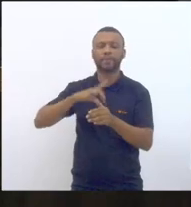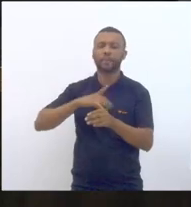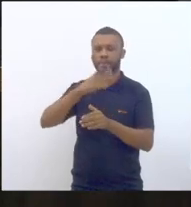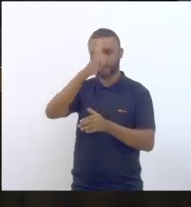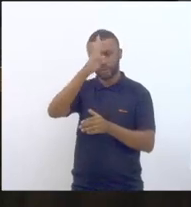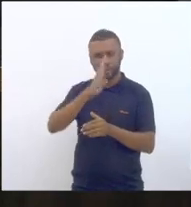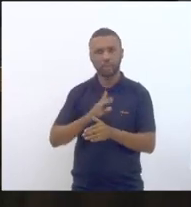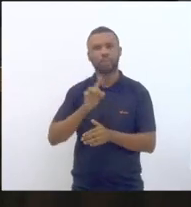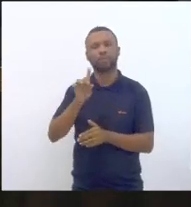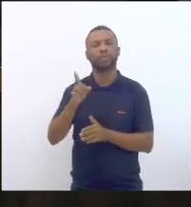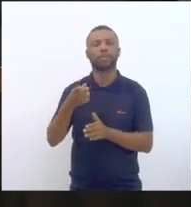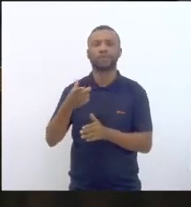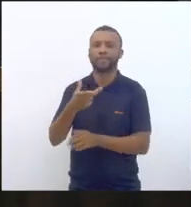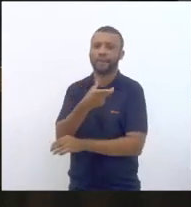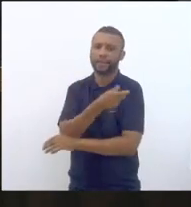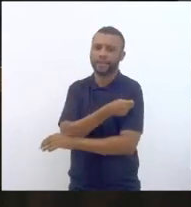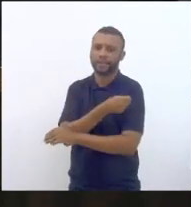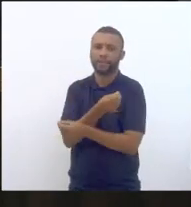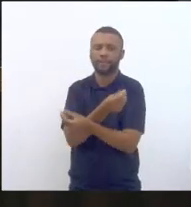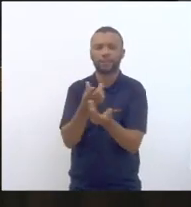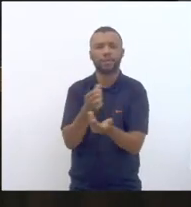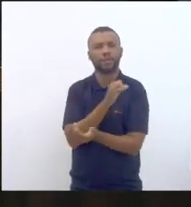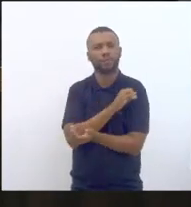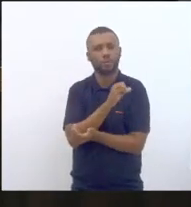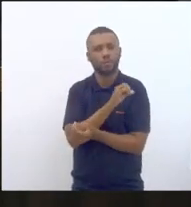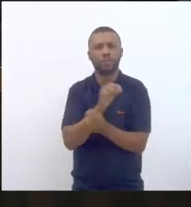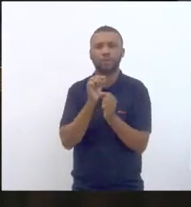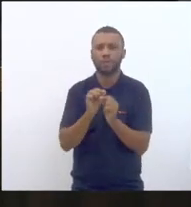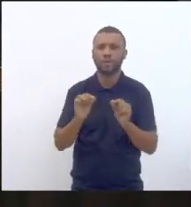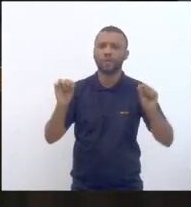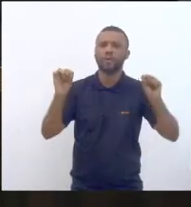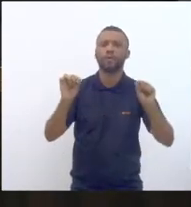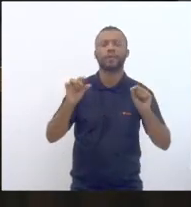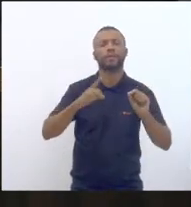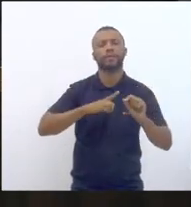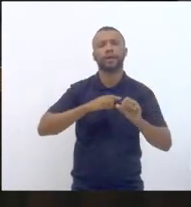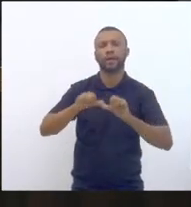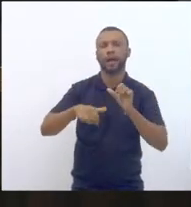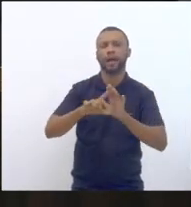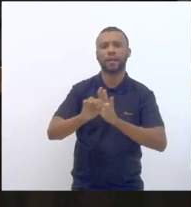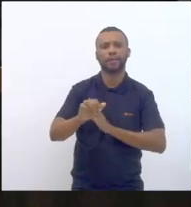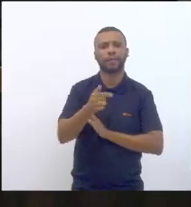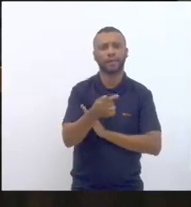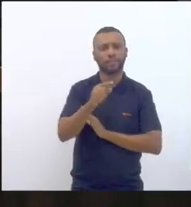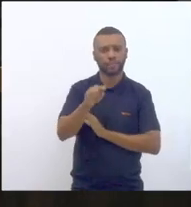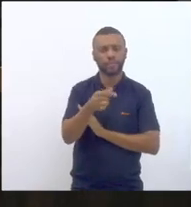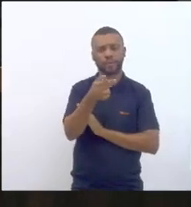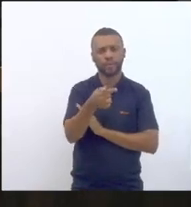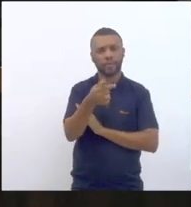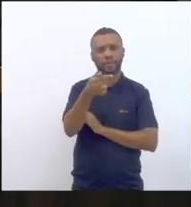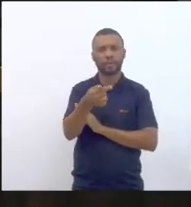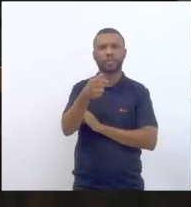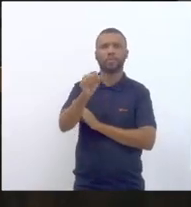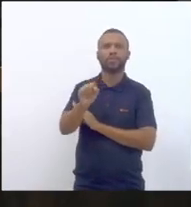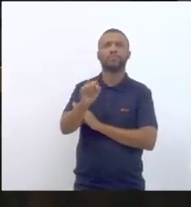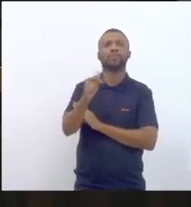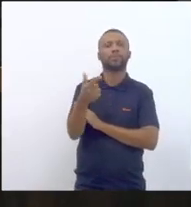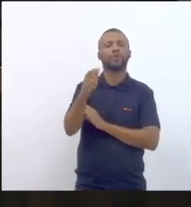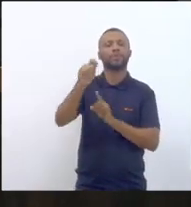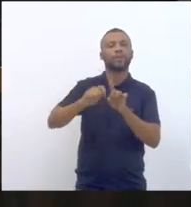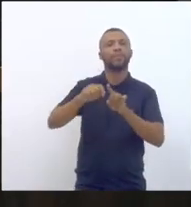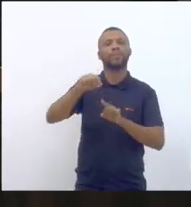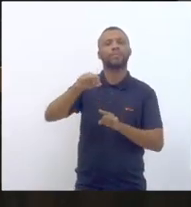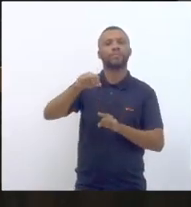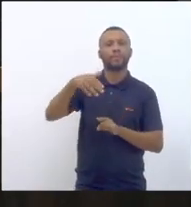gratuitamente vacinas oferecidas no Estado do Rio de Janeiro e revoga a lei 7.878 de 2 de março